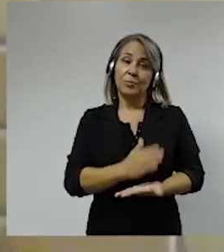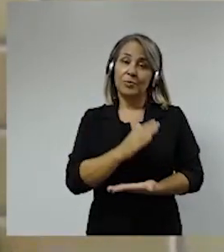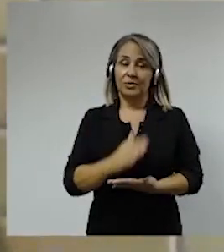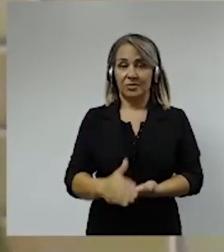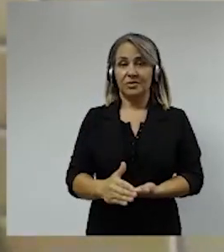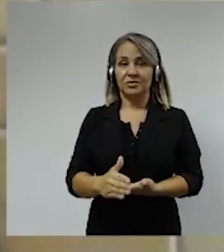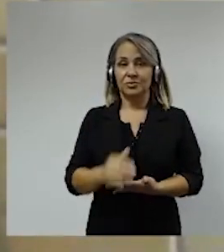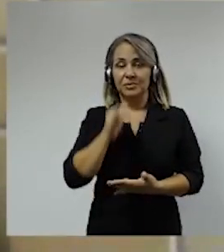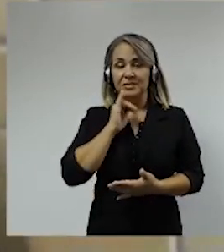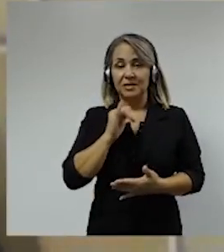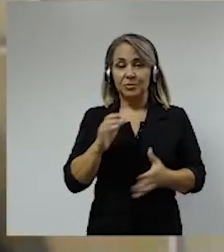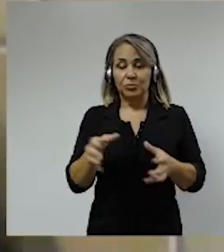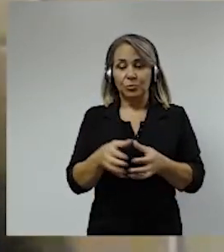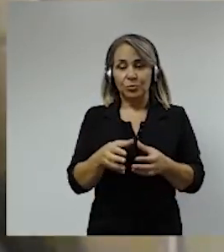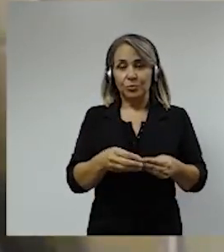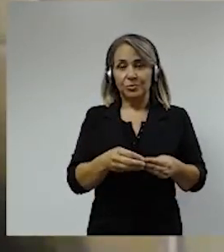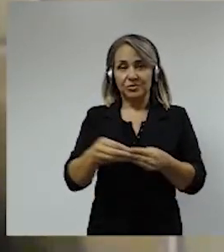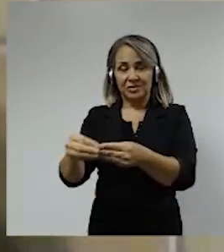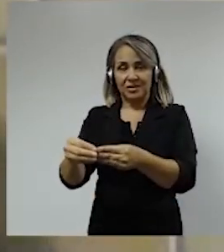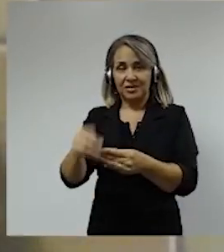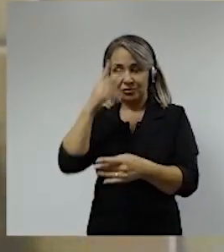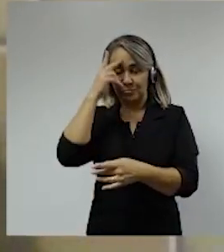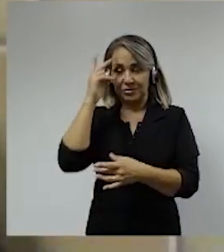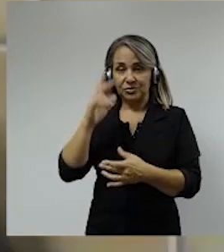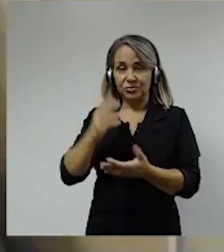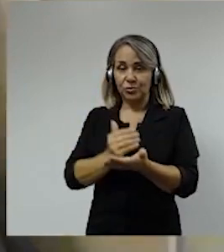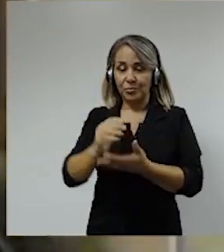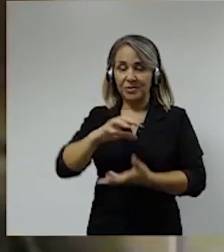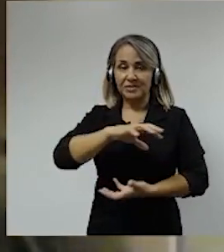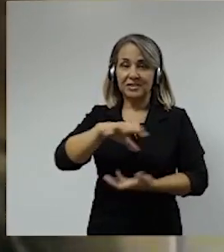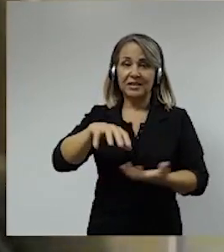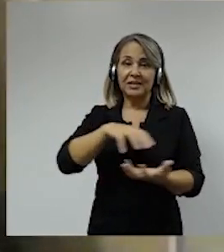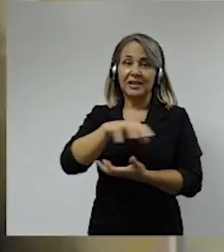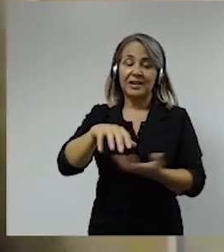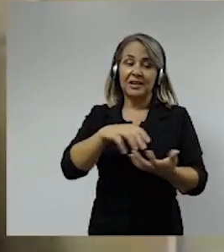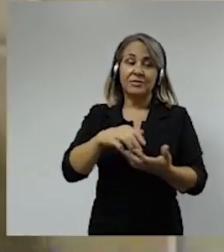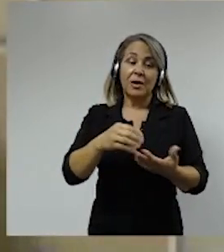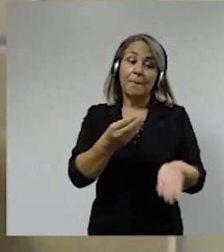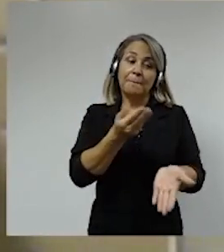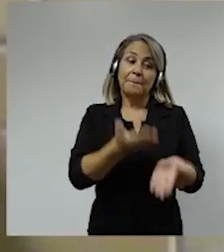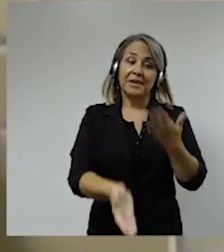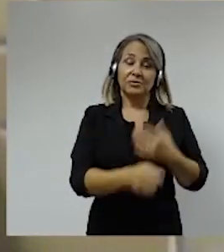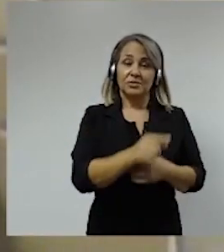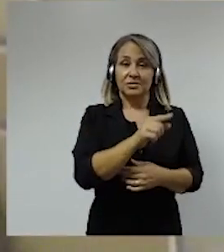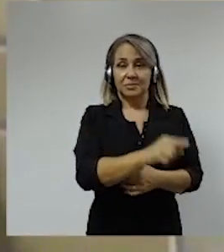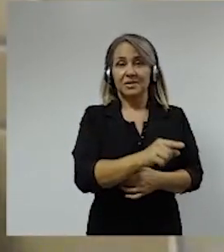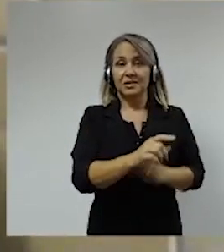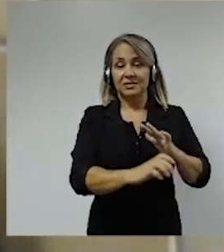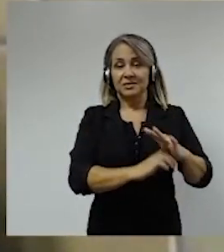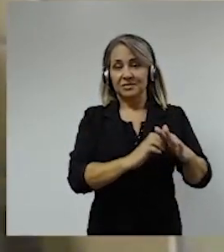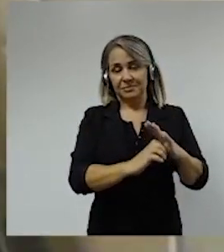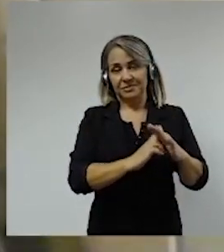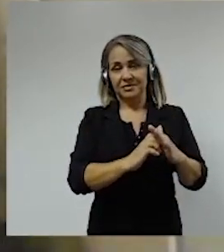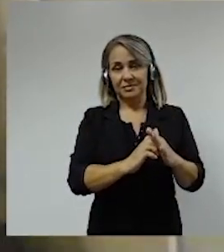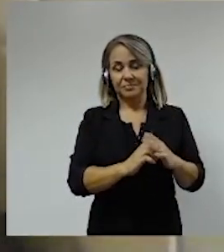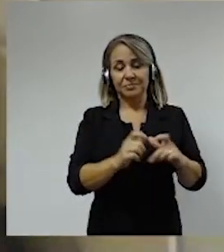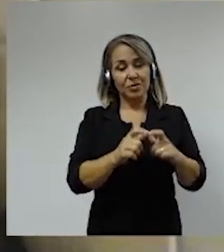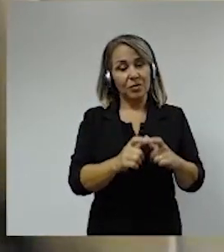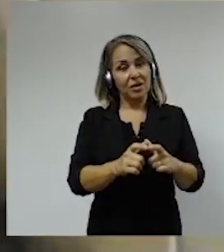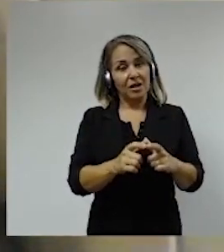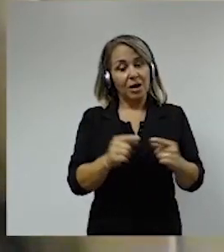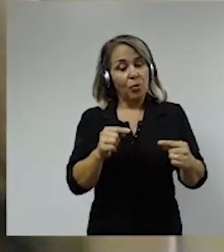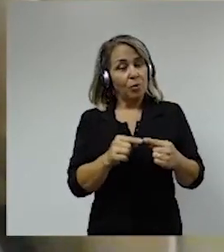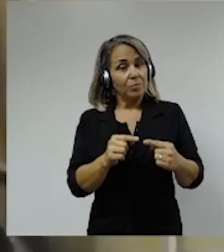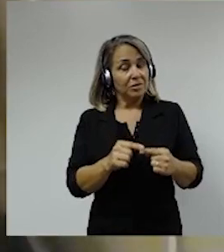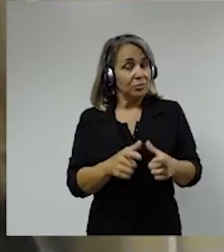redes de entregas. Os funcionários entram em greve, prejuízo para eles. Conforme isso, a dimensão